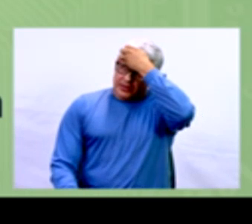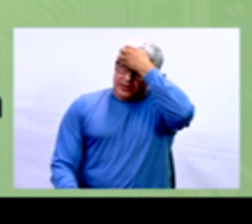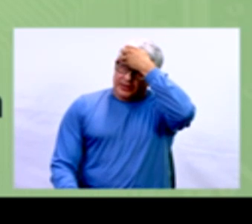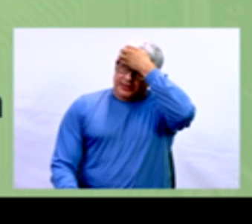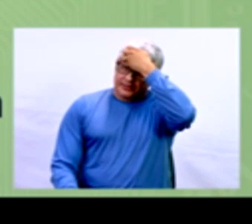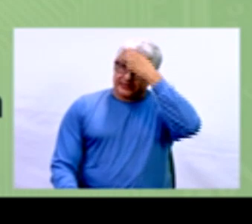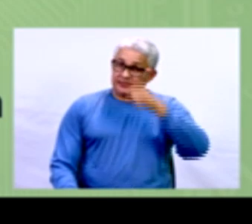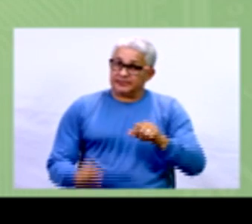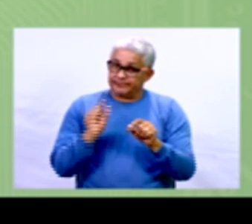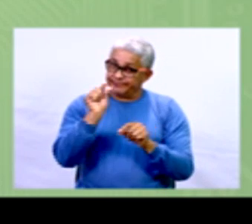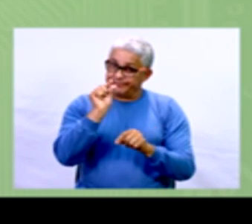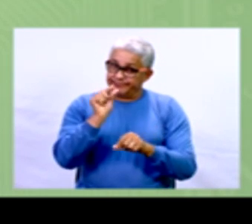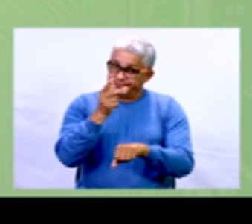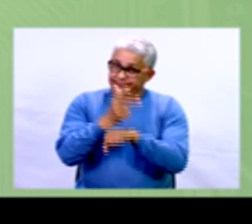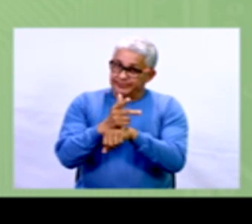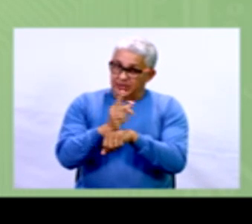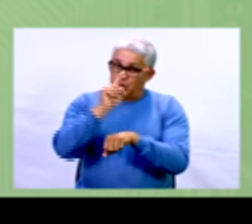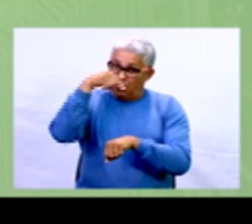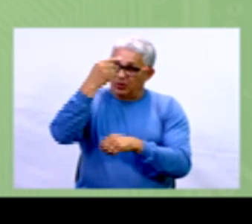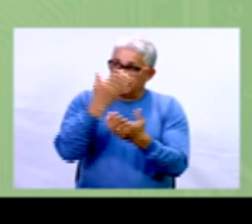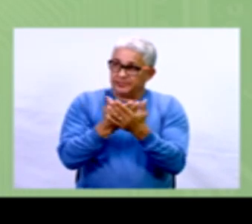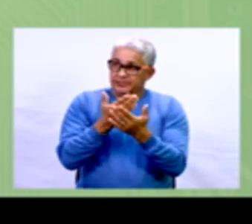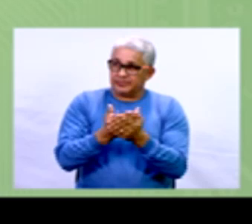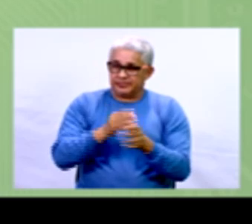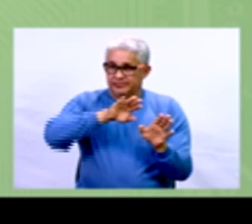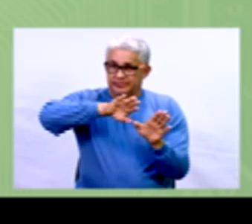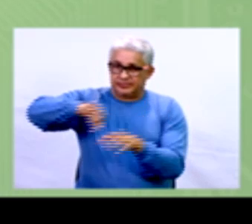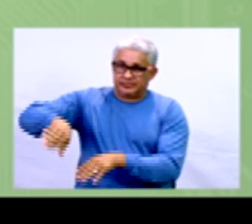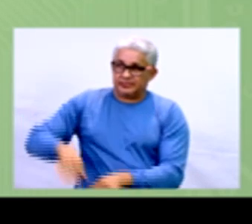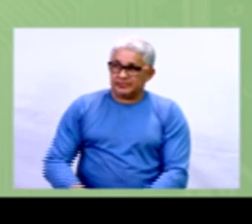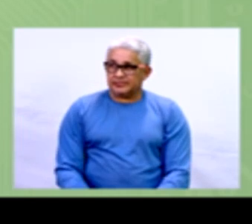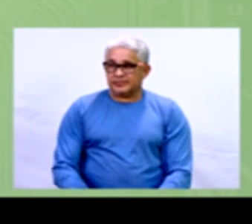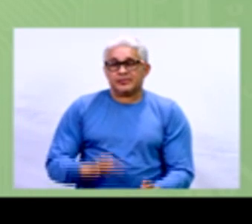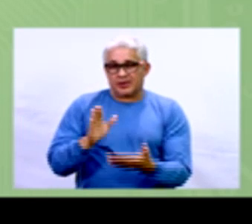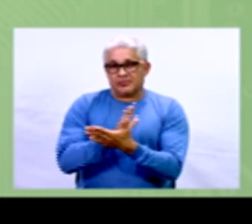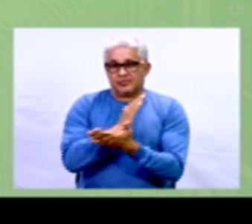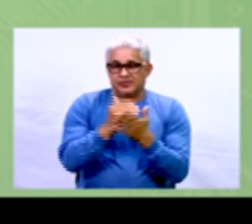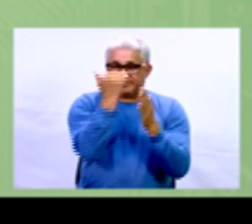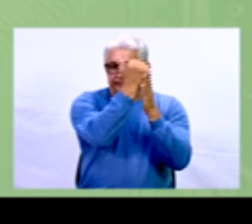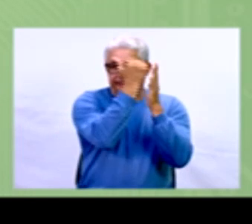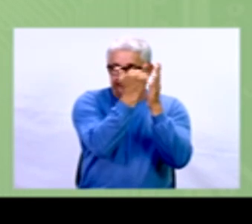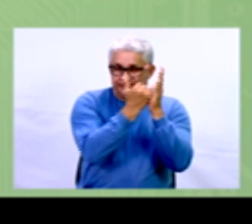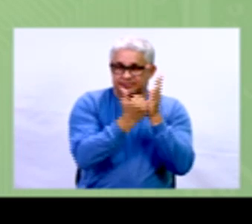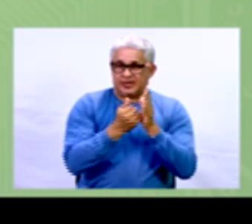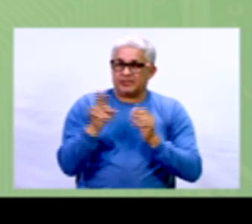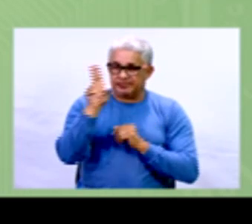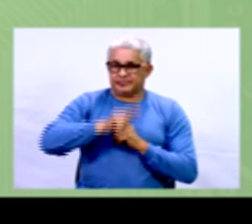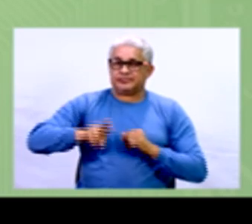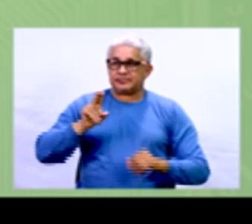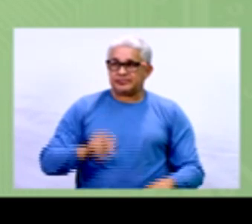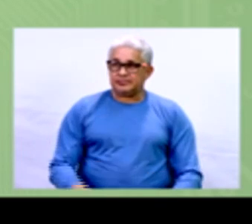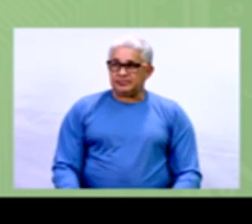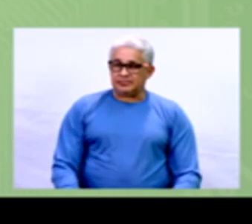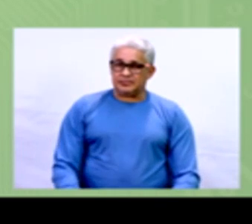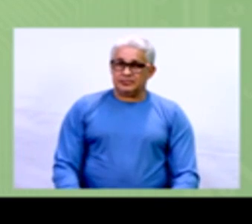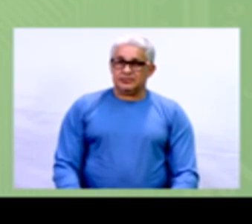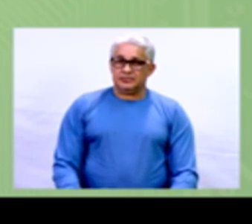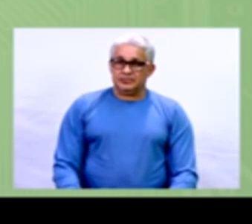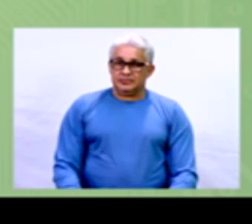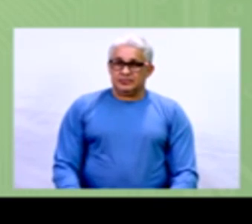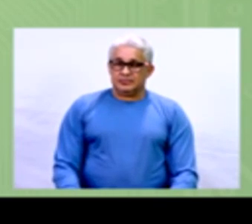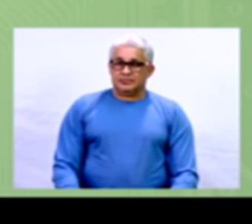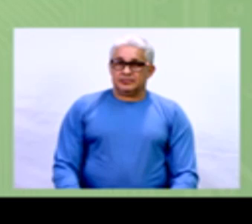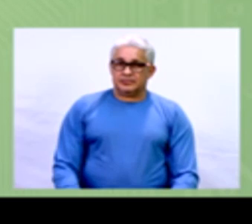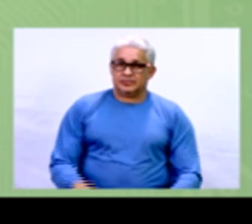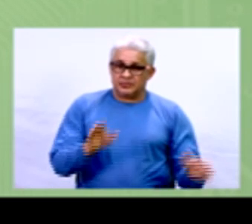o videozinho vai ficar para a próxima aula. Vamos falar um pouquinho sobre alguns softwares que a gente vai utilizar. Durante